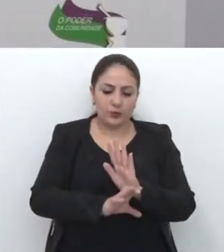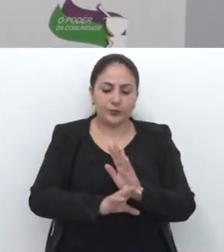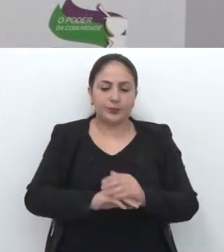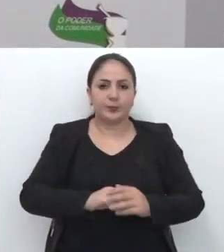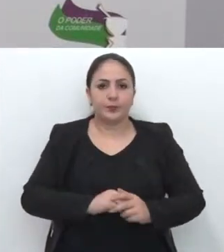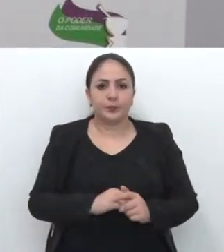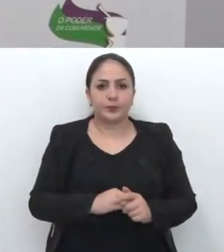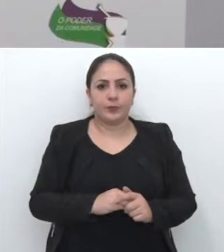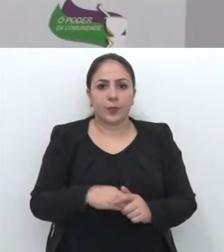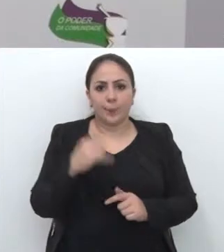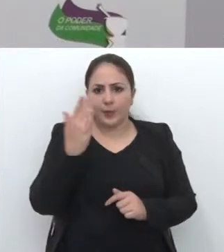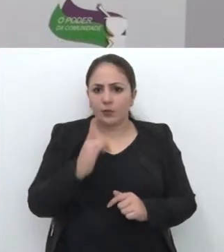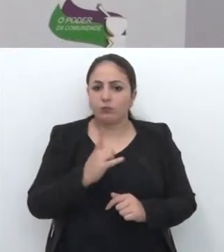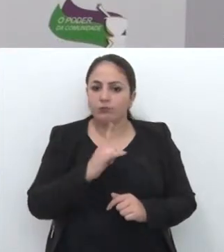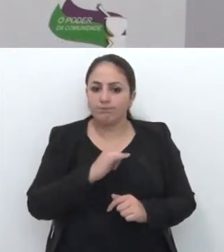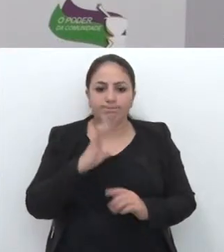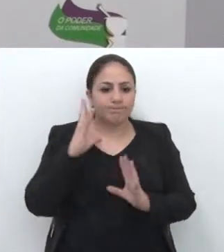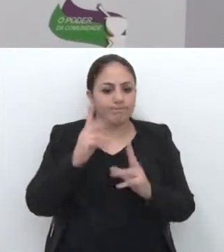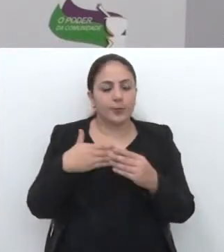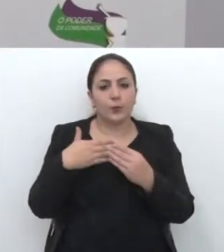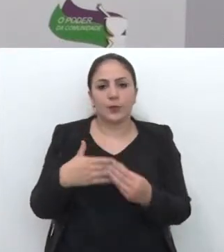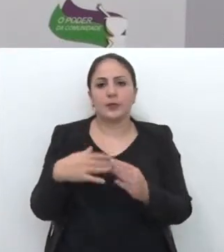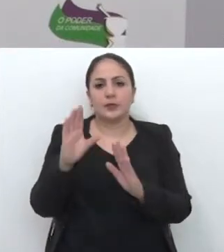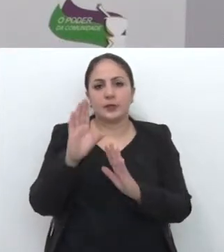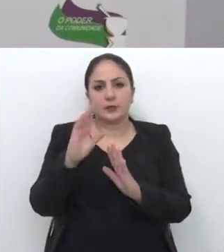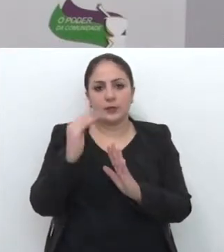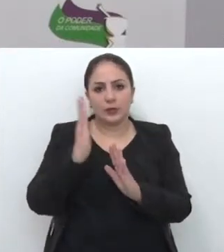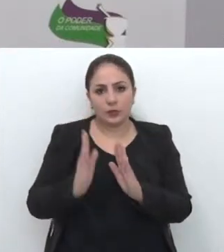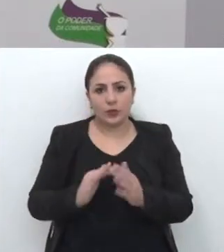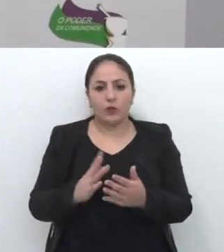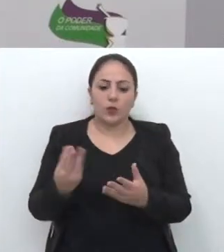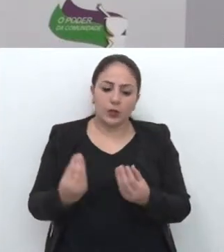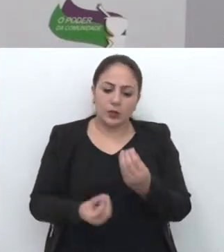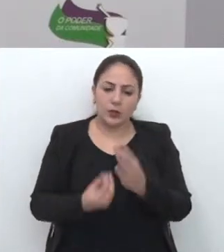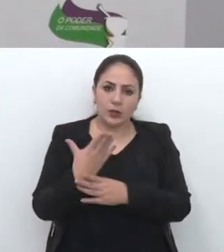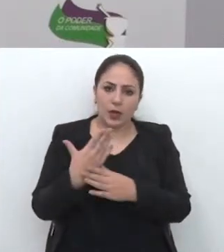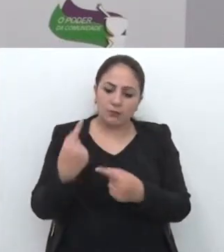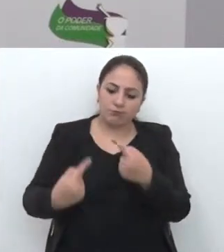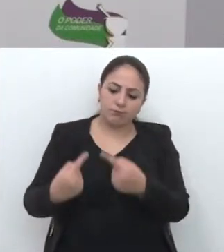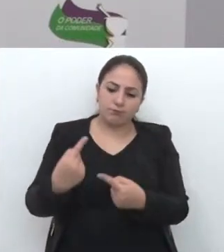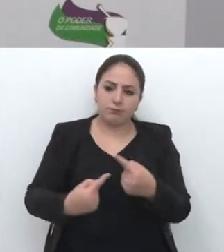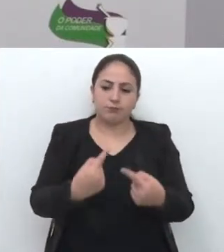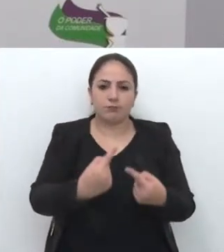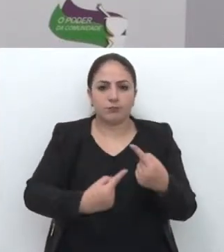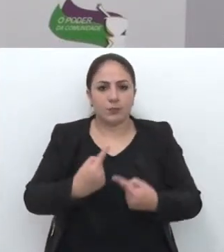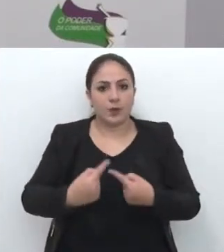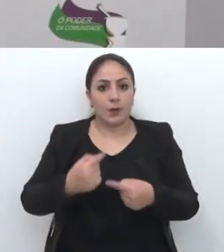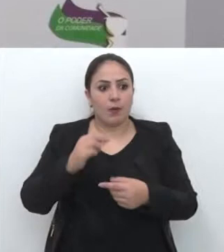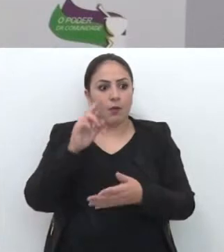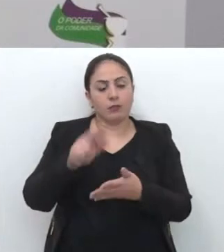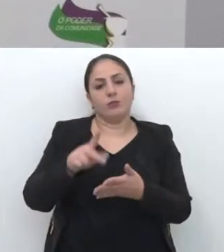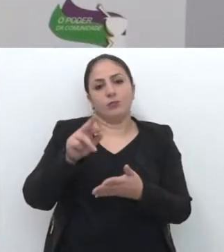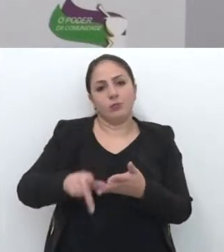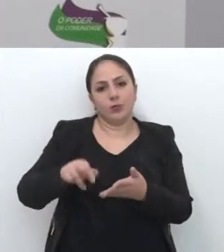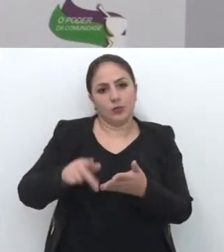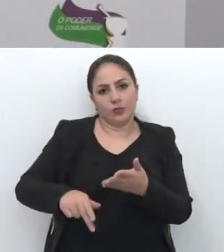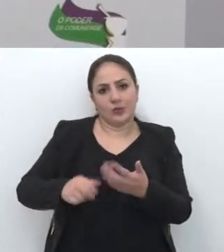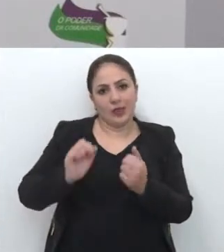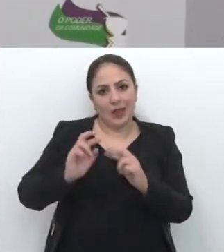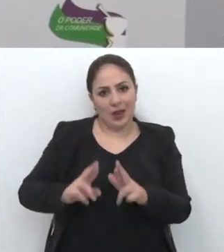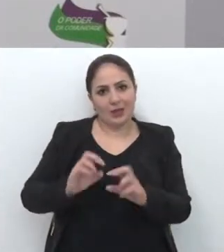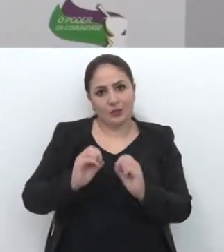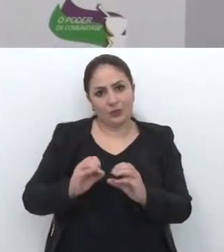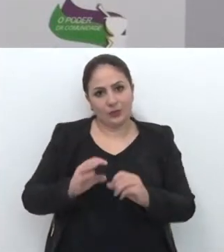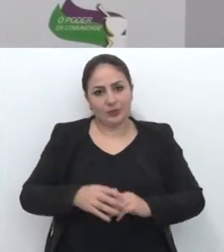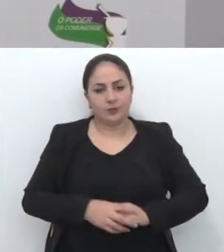base curricular que é nacional e que foi montada e debatida pelos mais